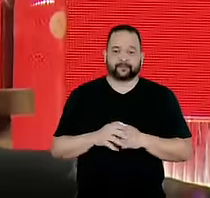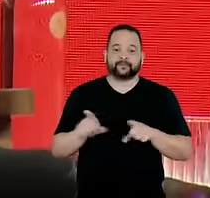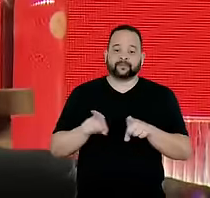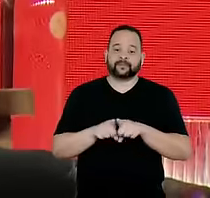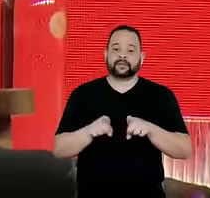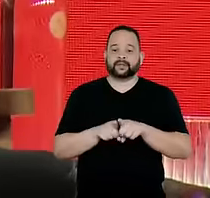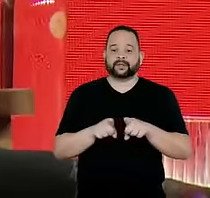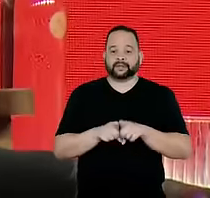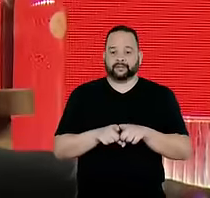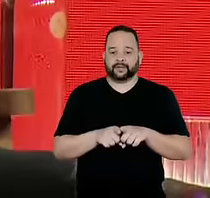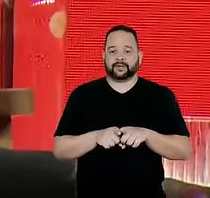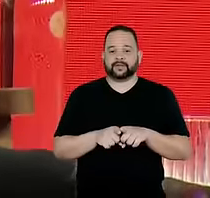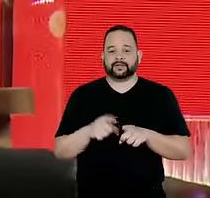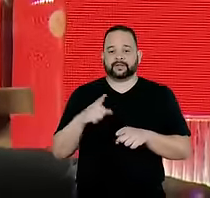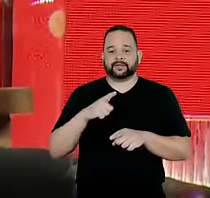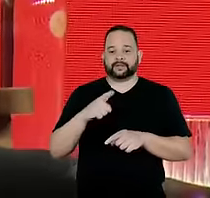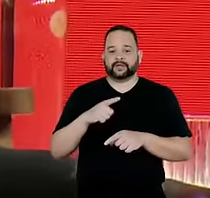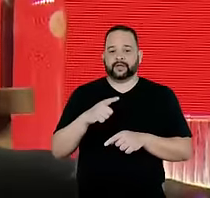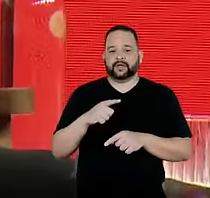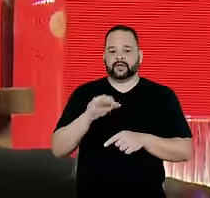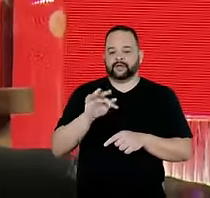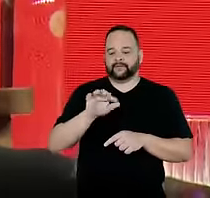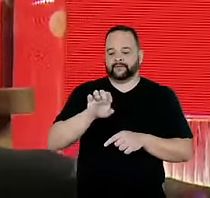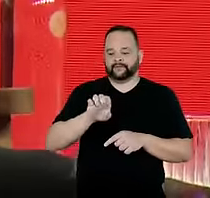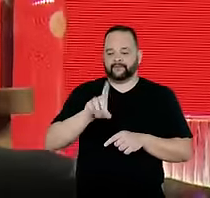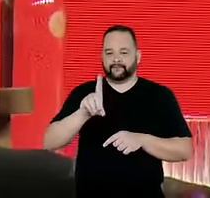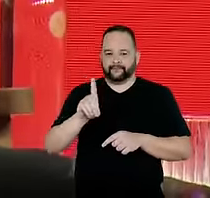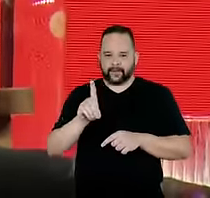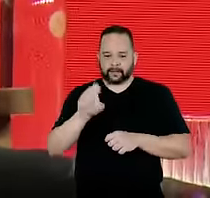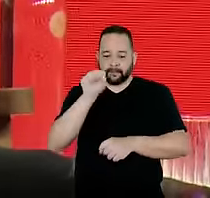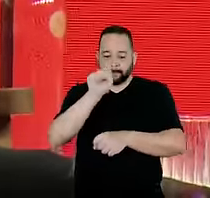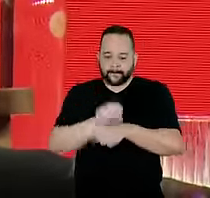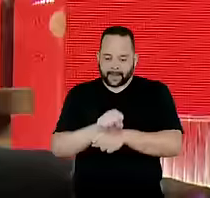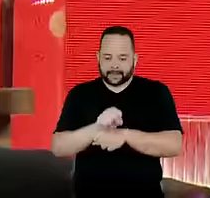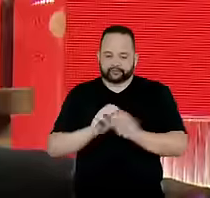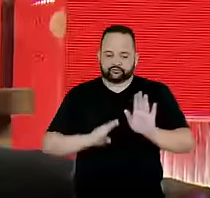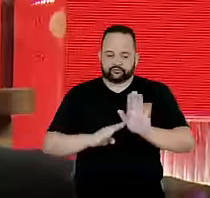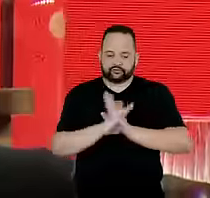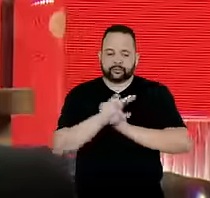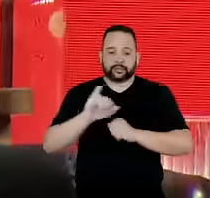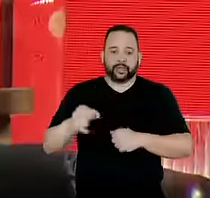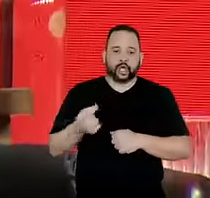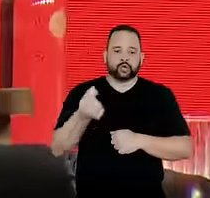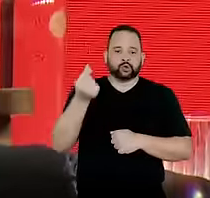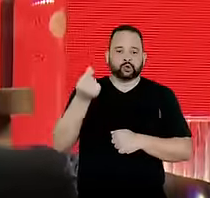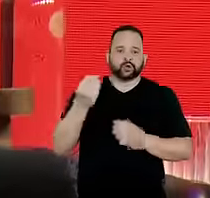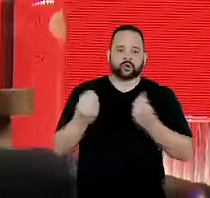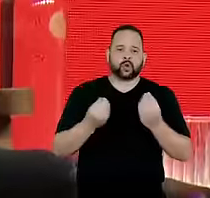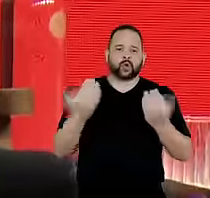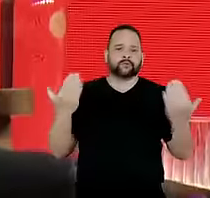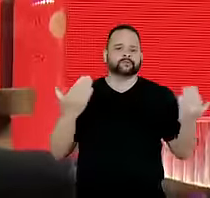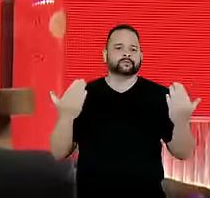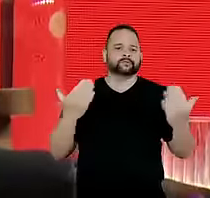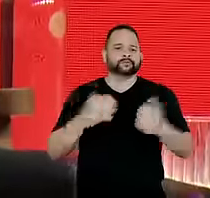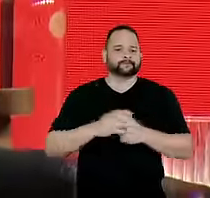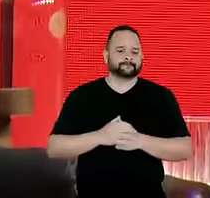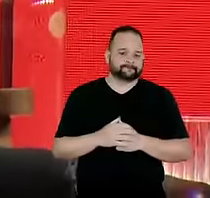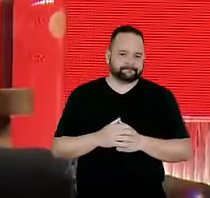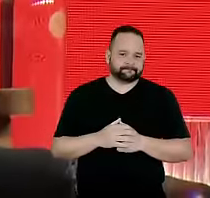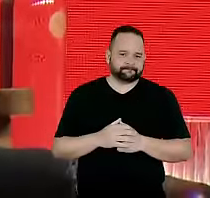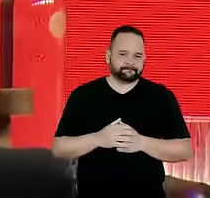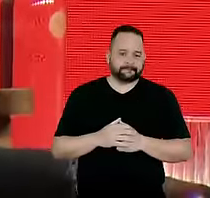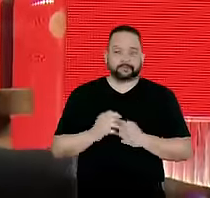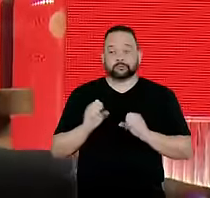provavelmente parando de subir os juros V dizer como é que você Pondera essas duas coisas que o fato de não subir poderia trazer alguma liva para